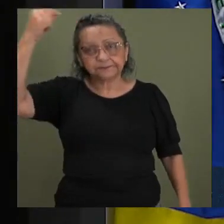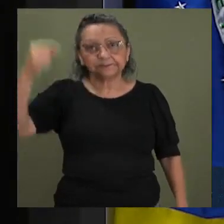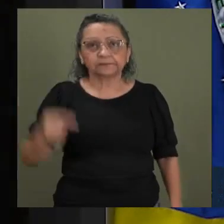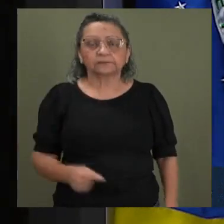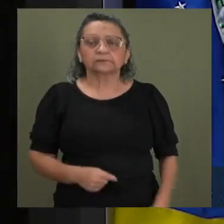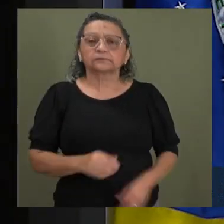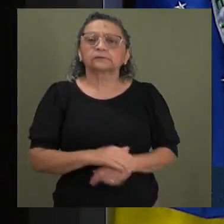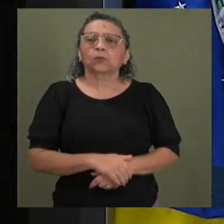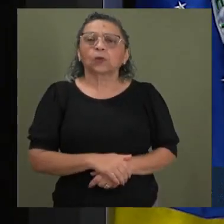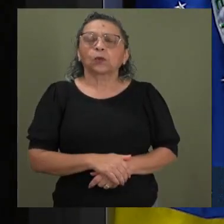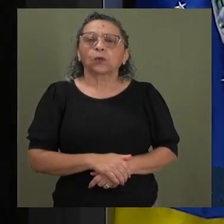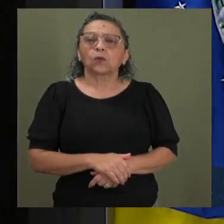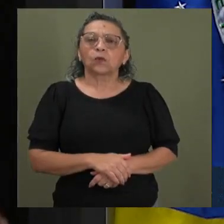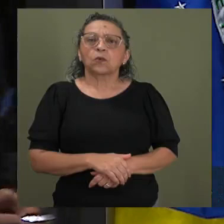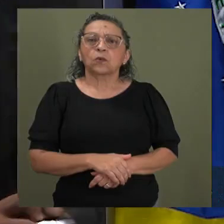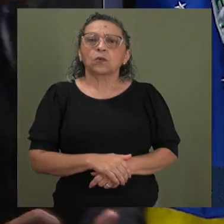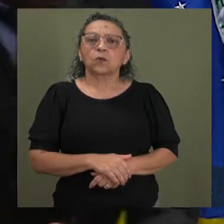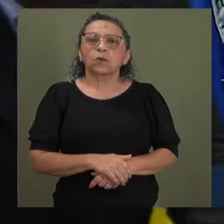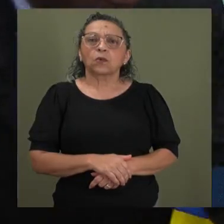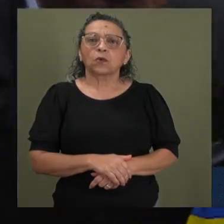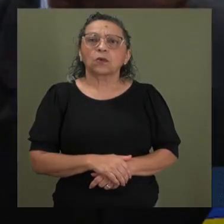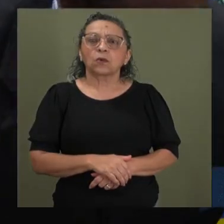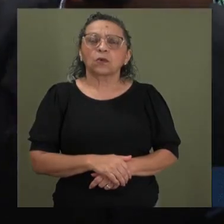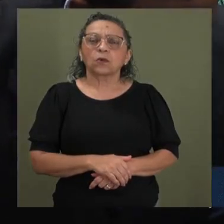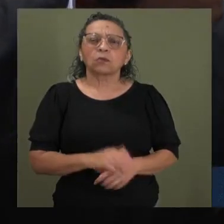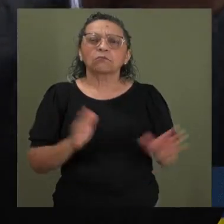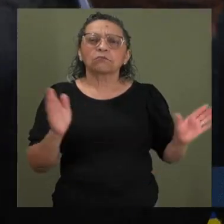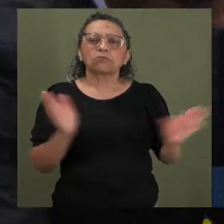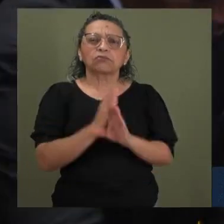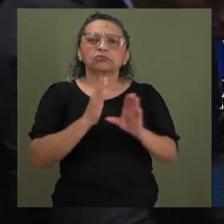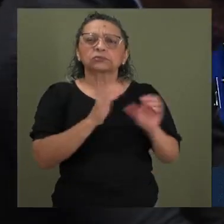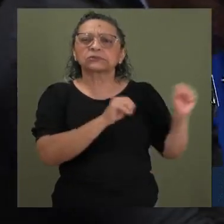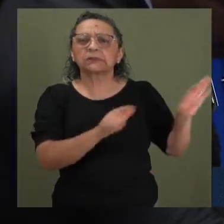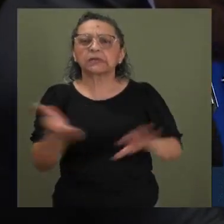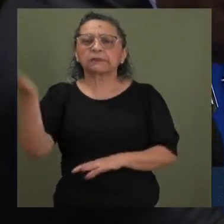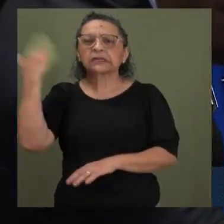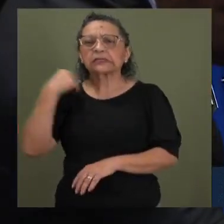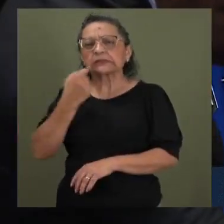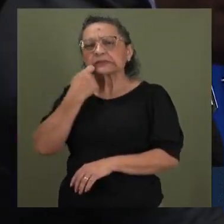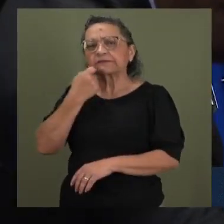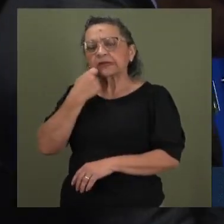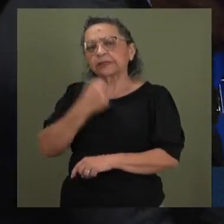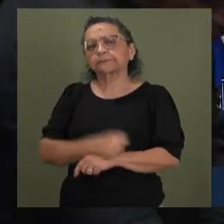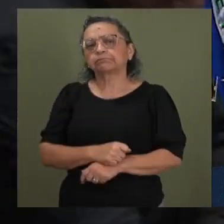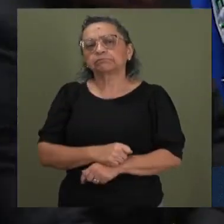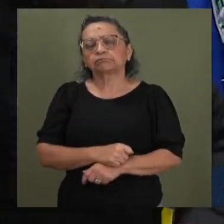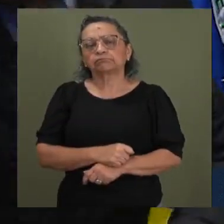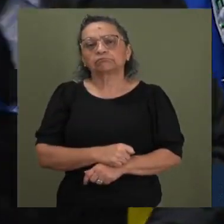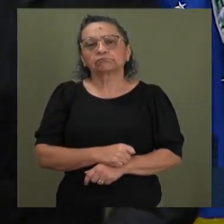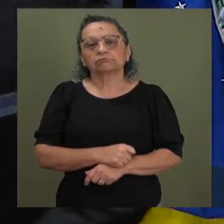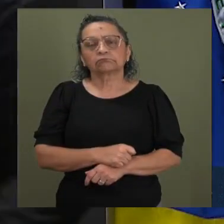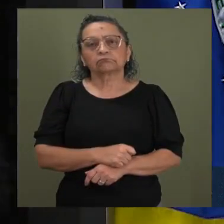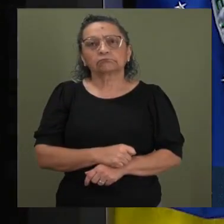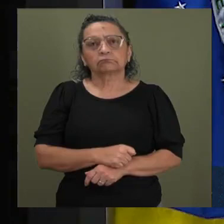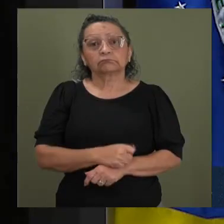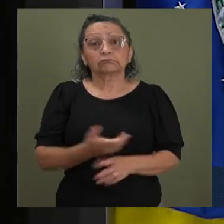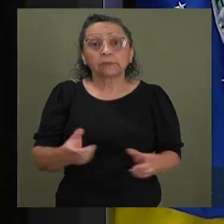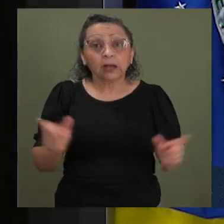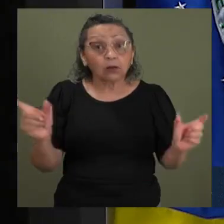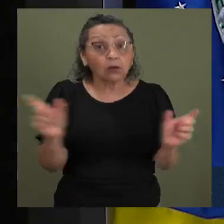semana passada nós tivemos aí no apagar das luzes, sexta-feira, coincidentemente logo